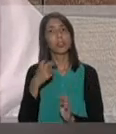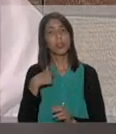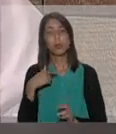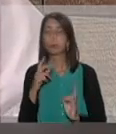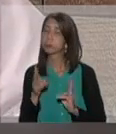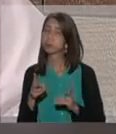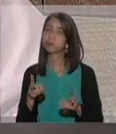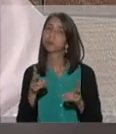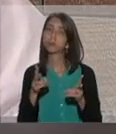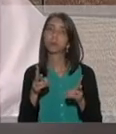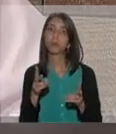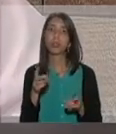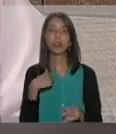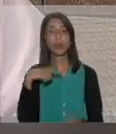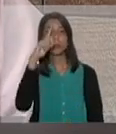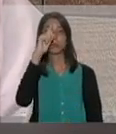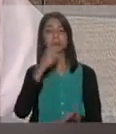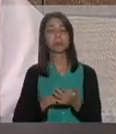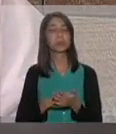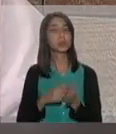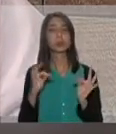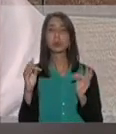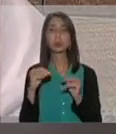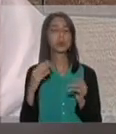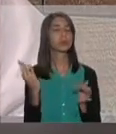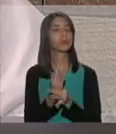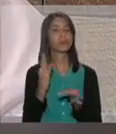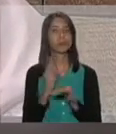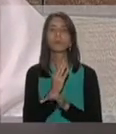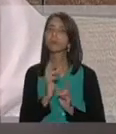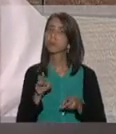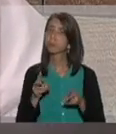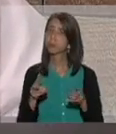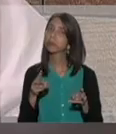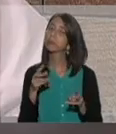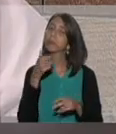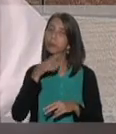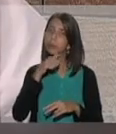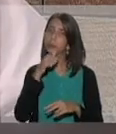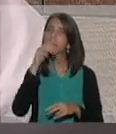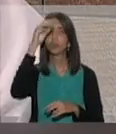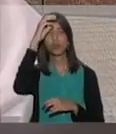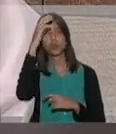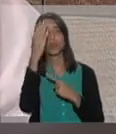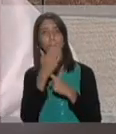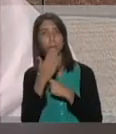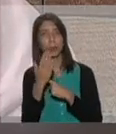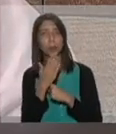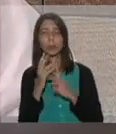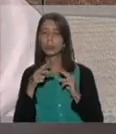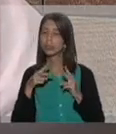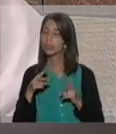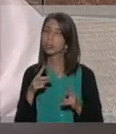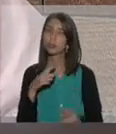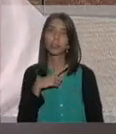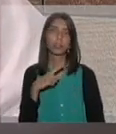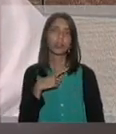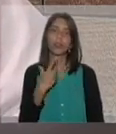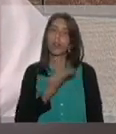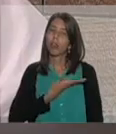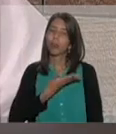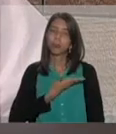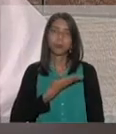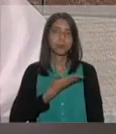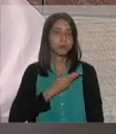artista. E eu prossegui, quer dizer, eu então resolvi enfrentar tudo e todos e prosseguir com o apoio da minha mãe e da minha tia,